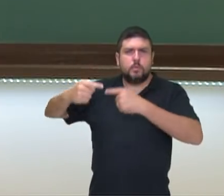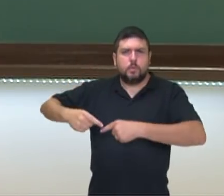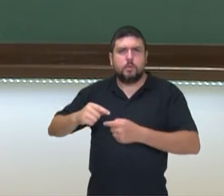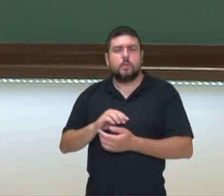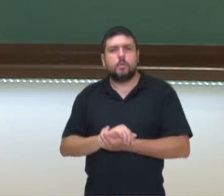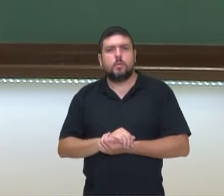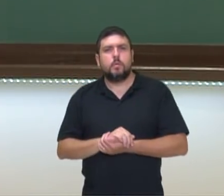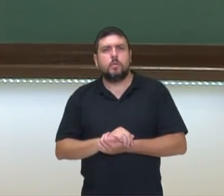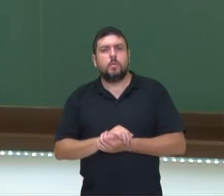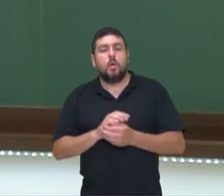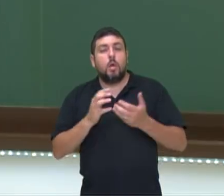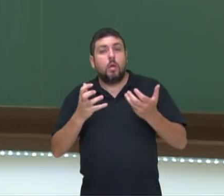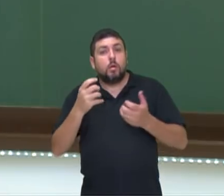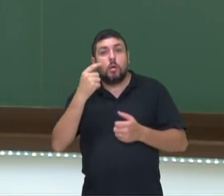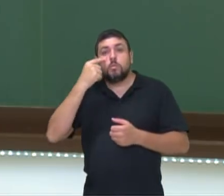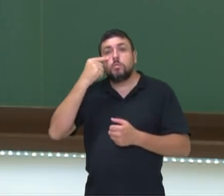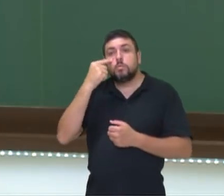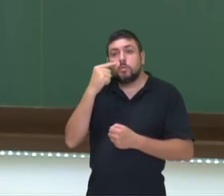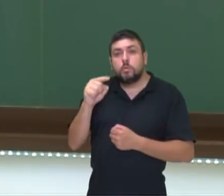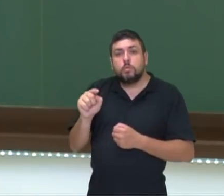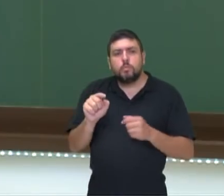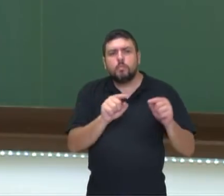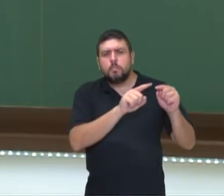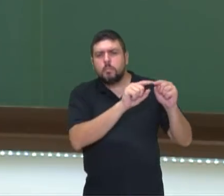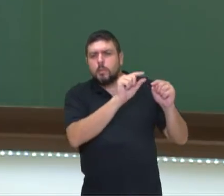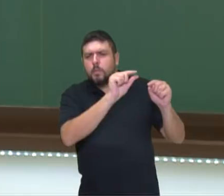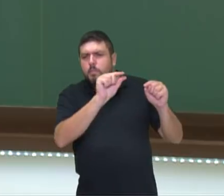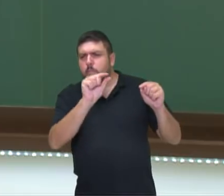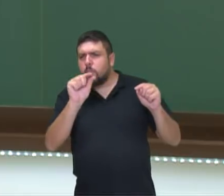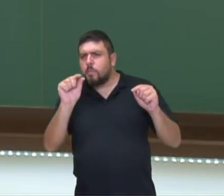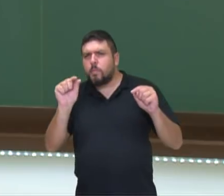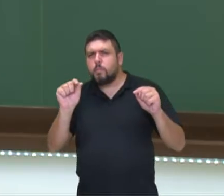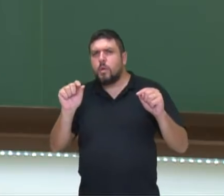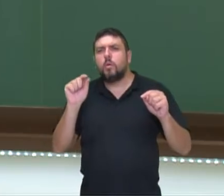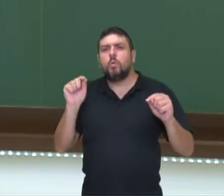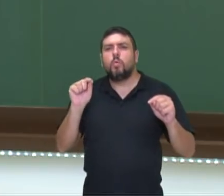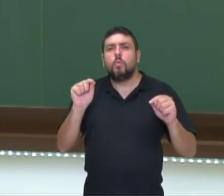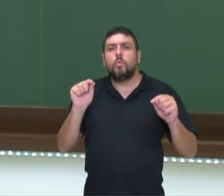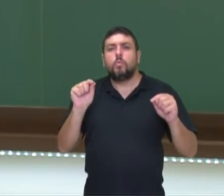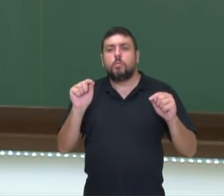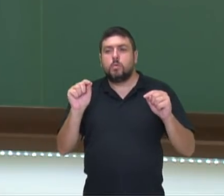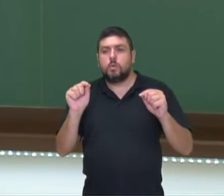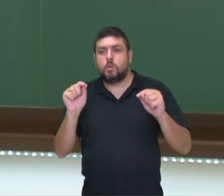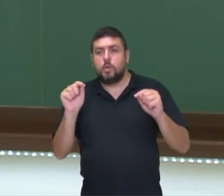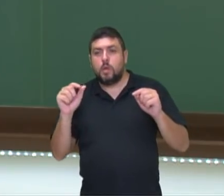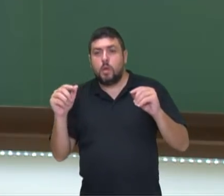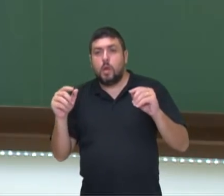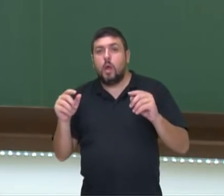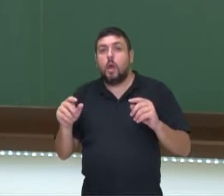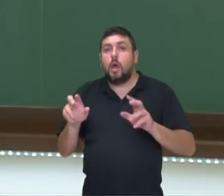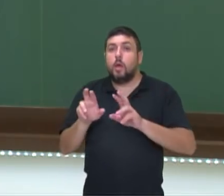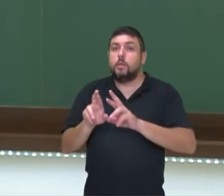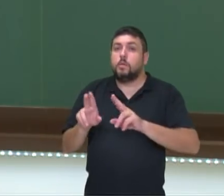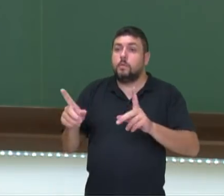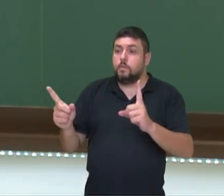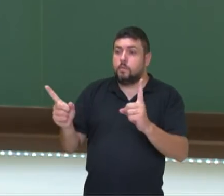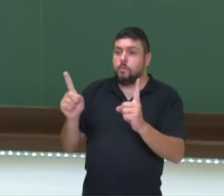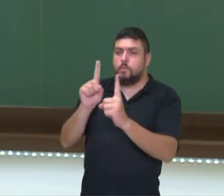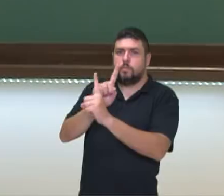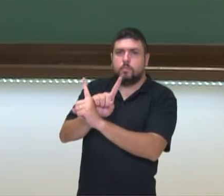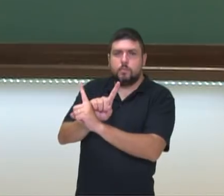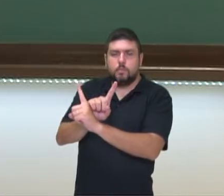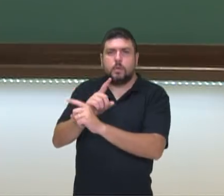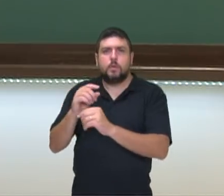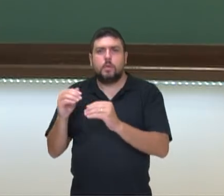ó, quero descobrir uma das parcelas, eu faço o quê? A diferença entre a soma